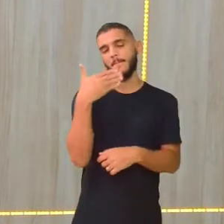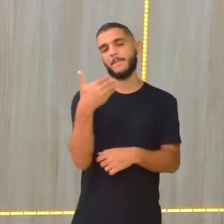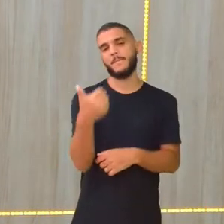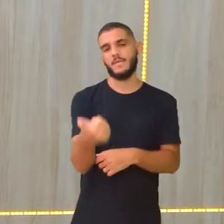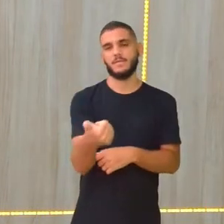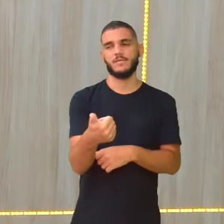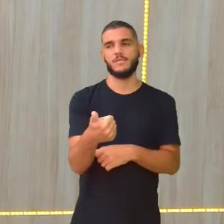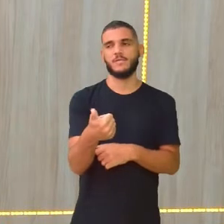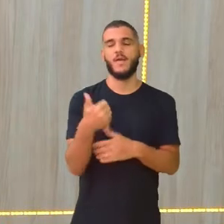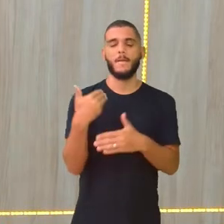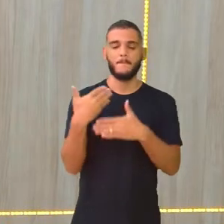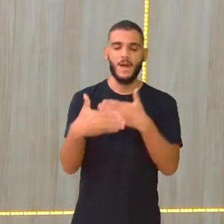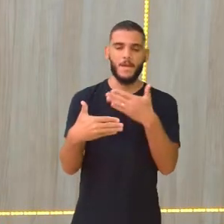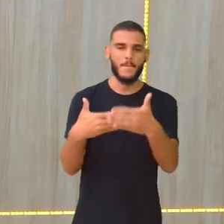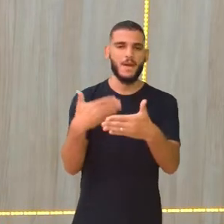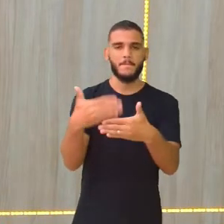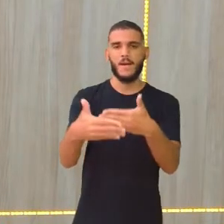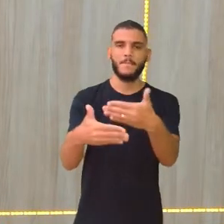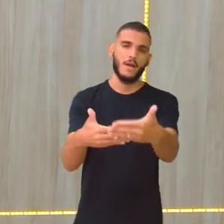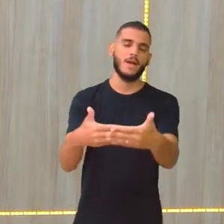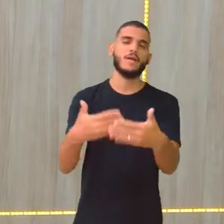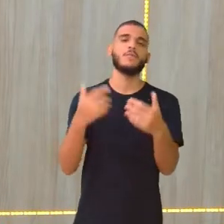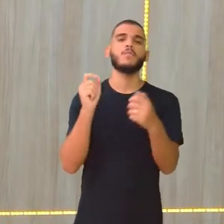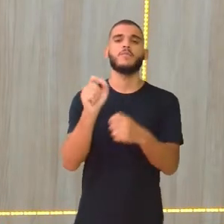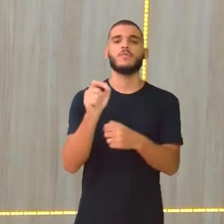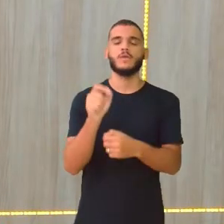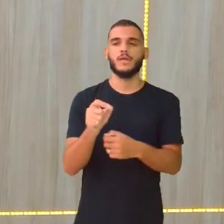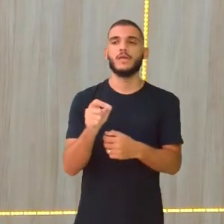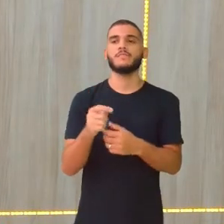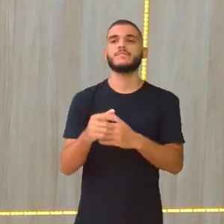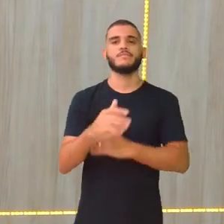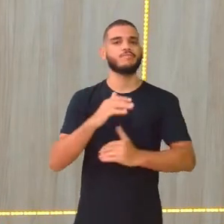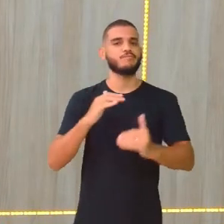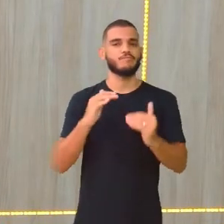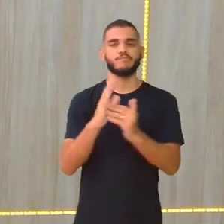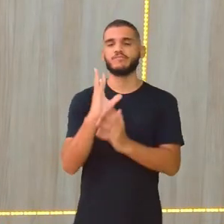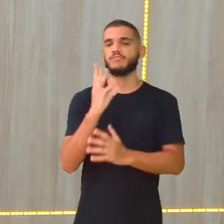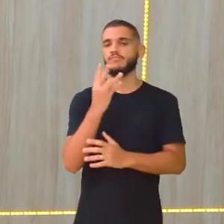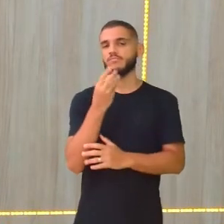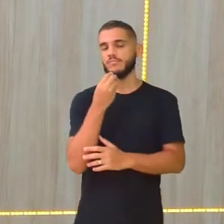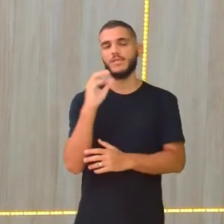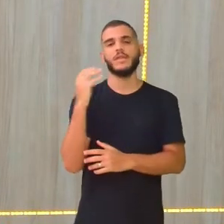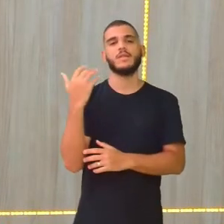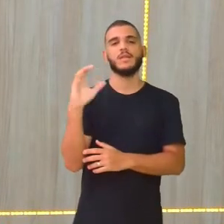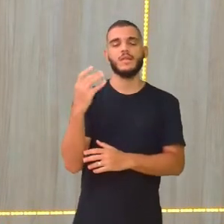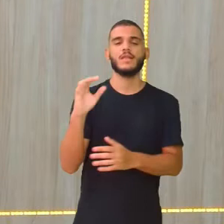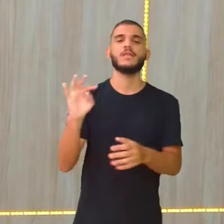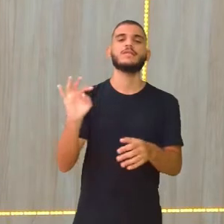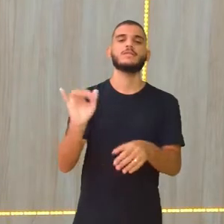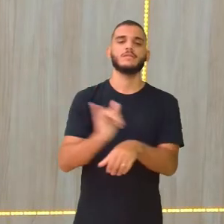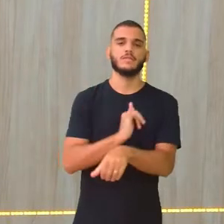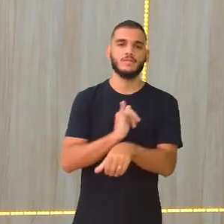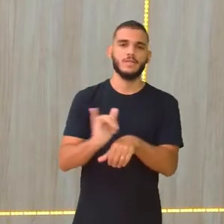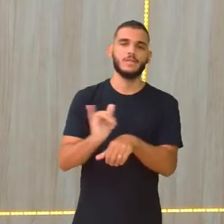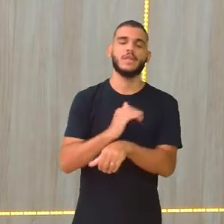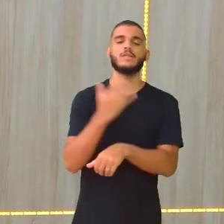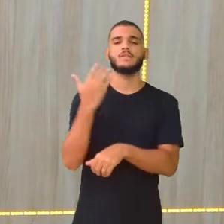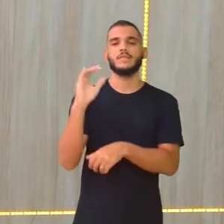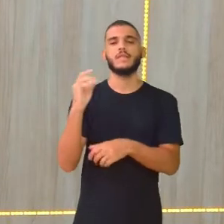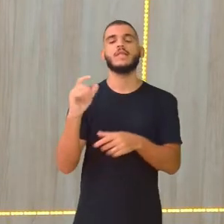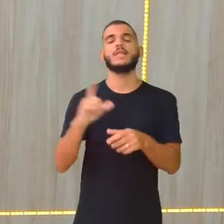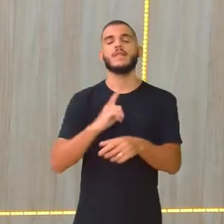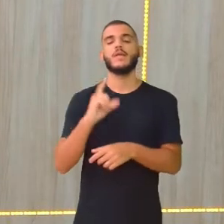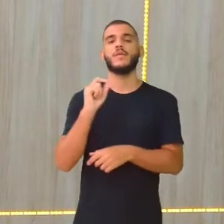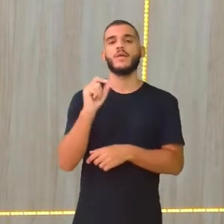melhoramentos, processos, olha, que vão aí, através de todo um conhecimento científico, de técnica científica, que tende a